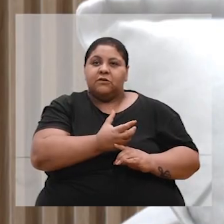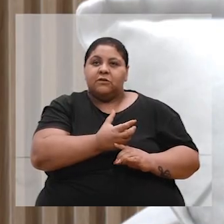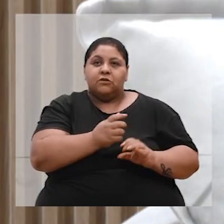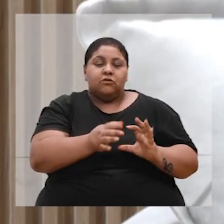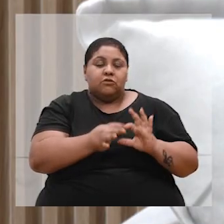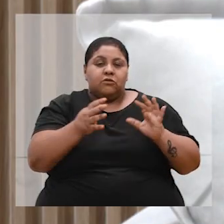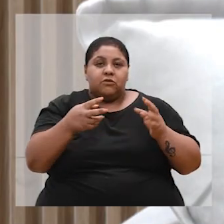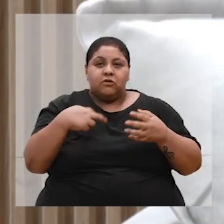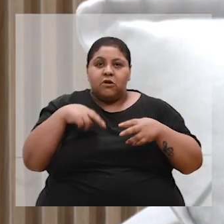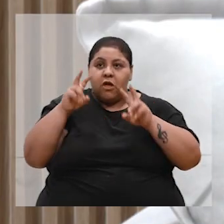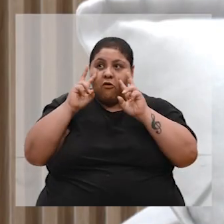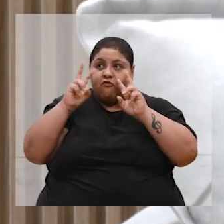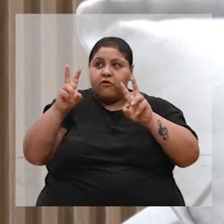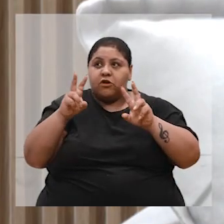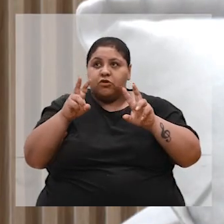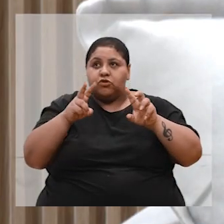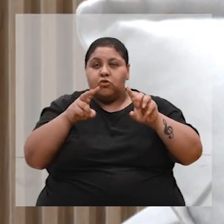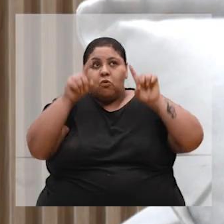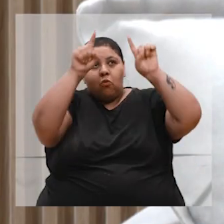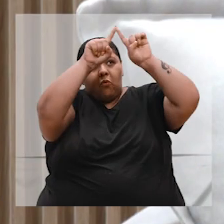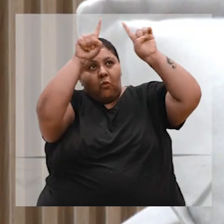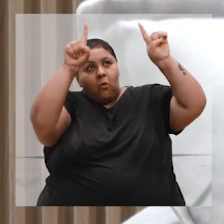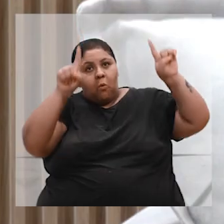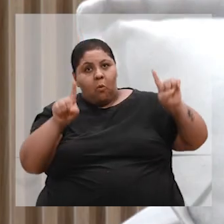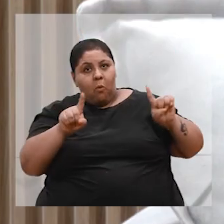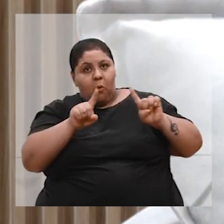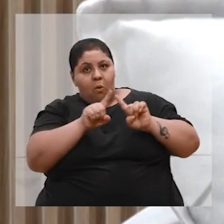eu me deparo com um quadro,